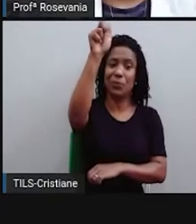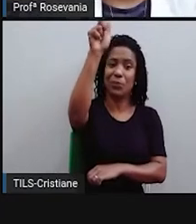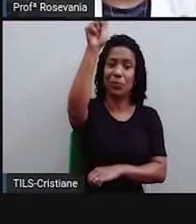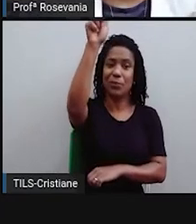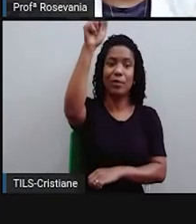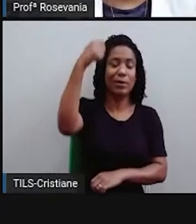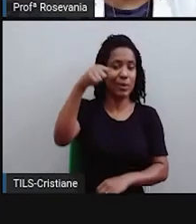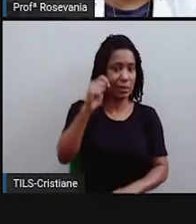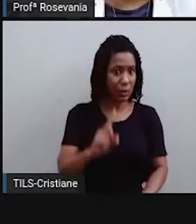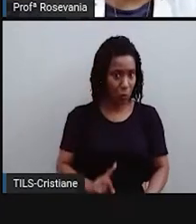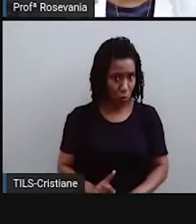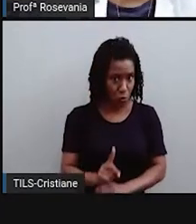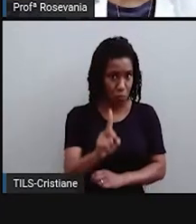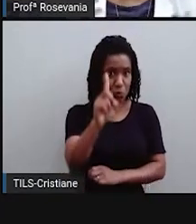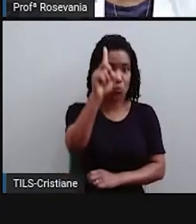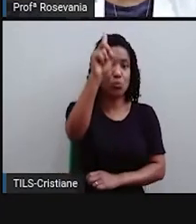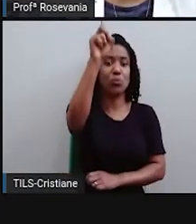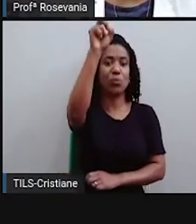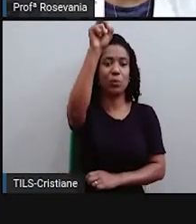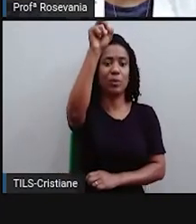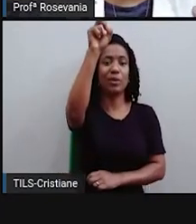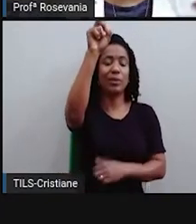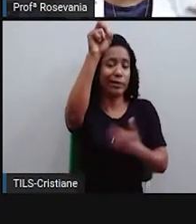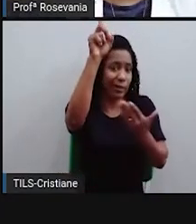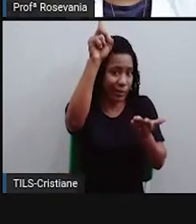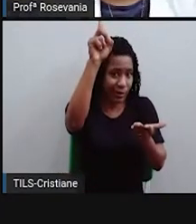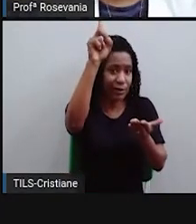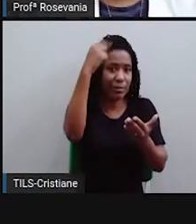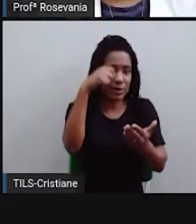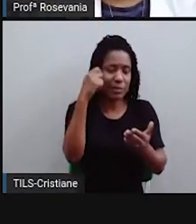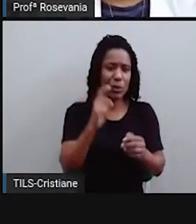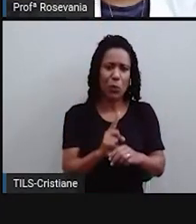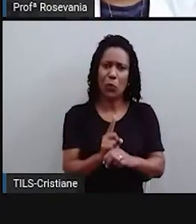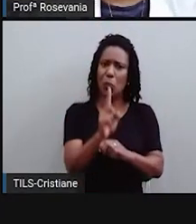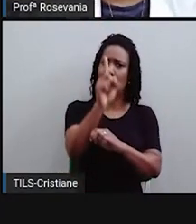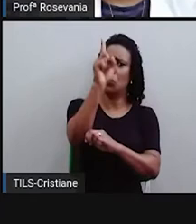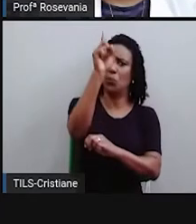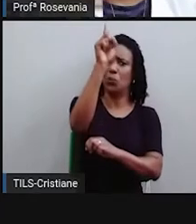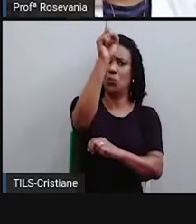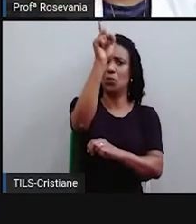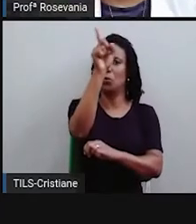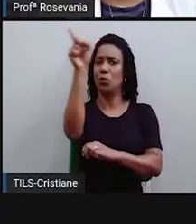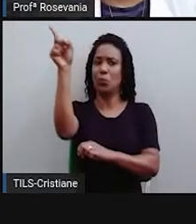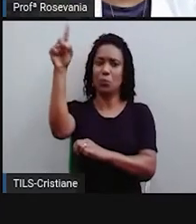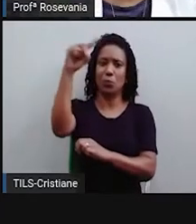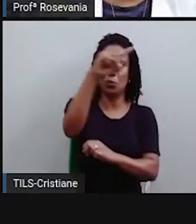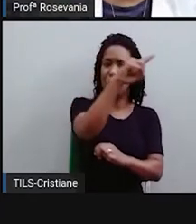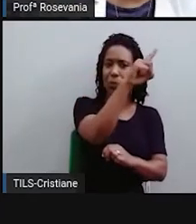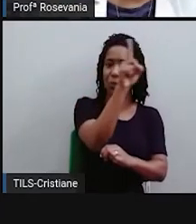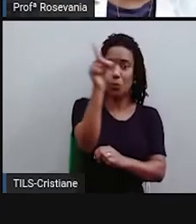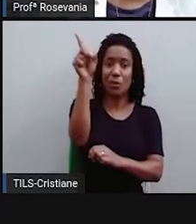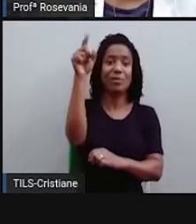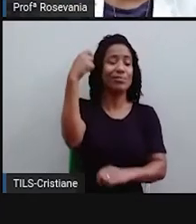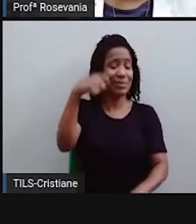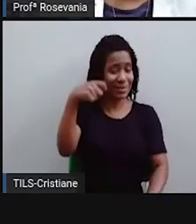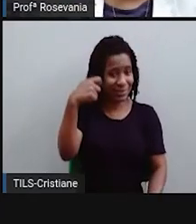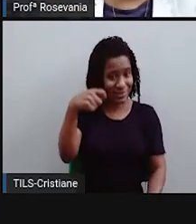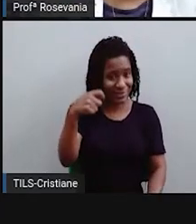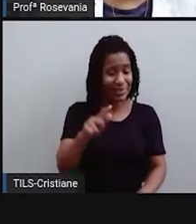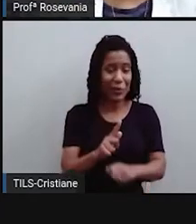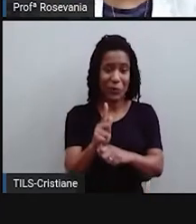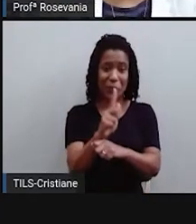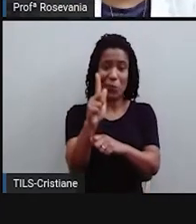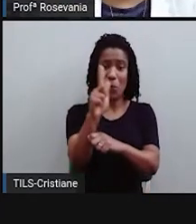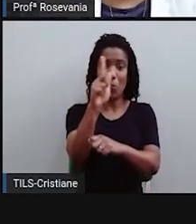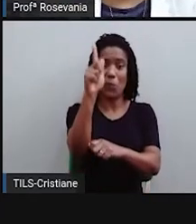chegar onde, né? Coitado, ele ia sofrer muito ali, ainda ia errar o lugar e ainda poderia colocar em risco, né,